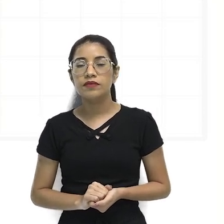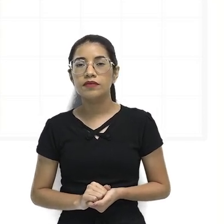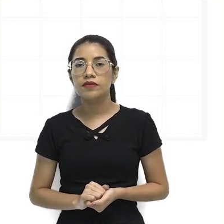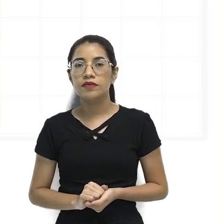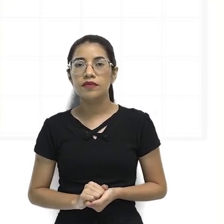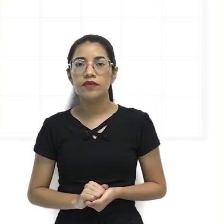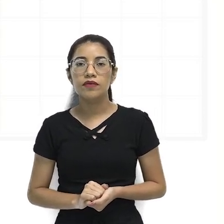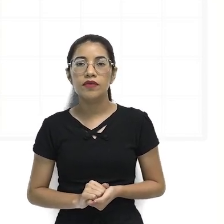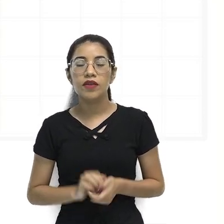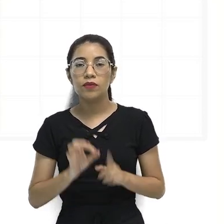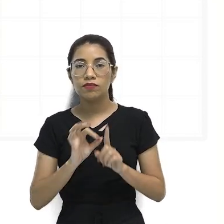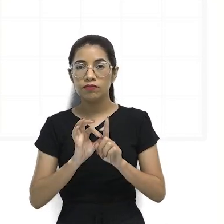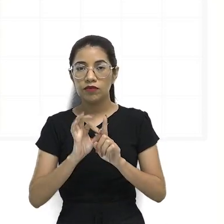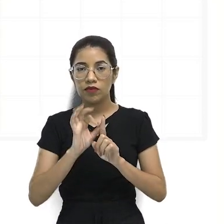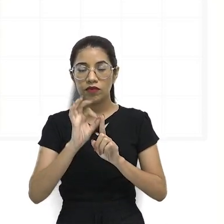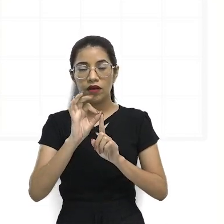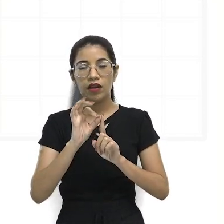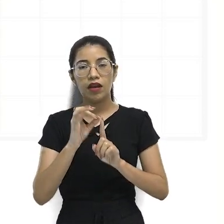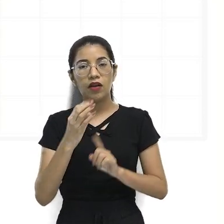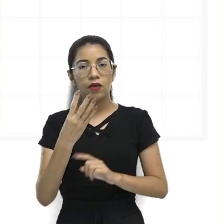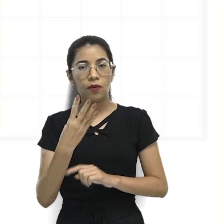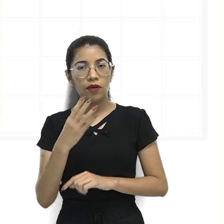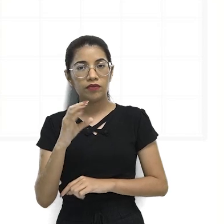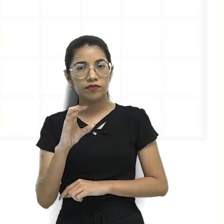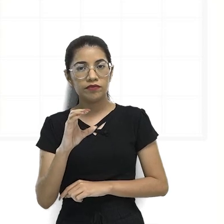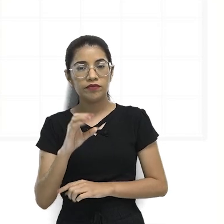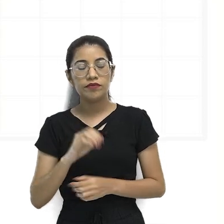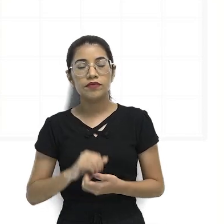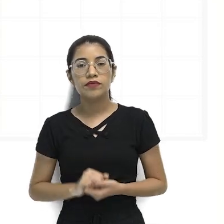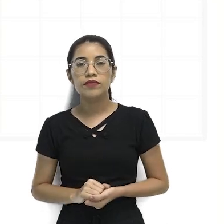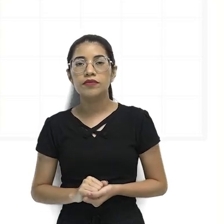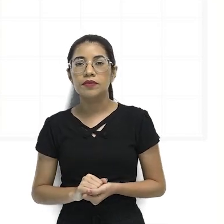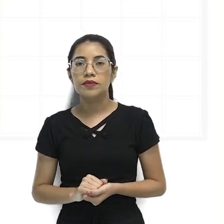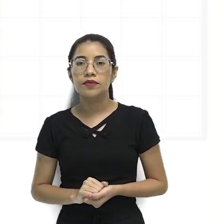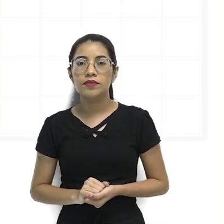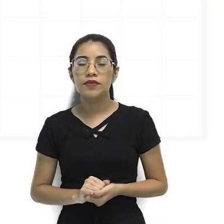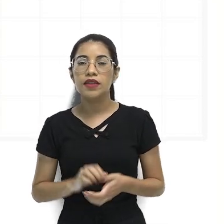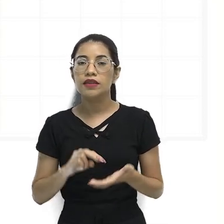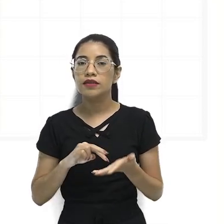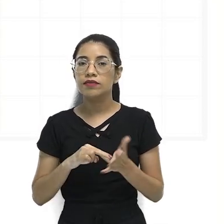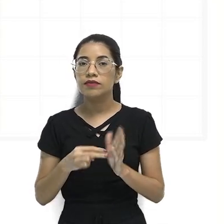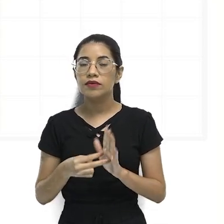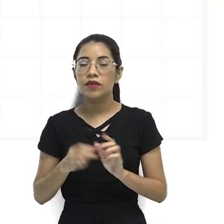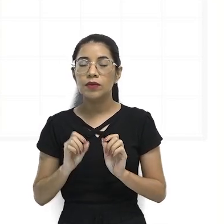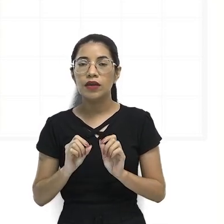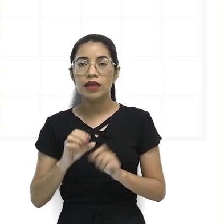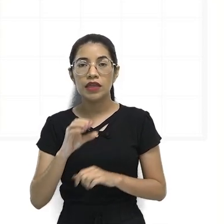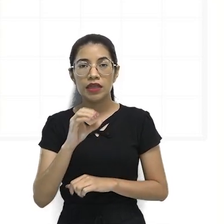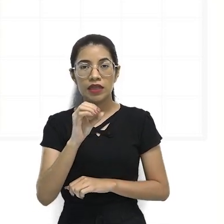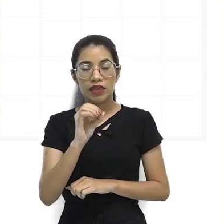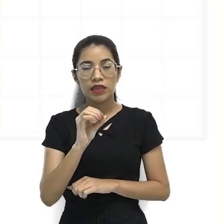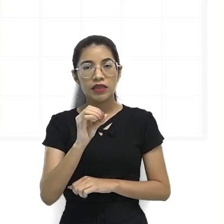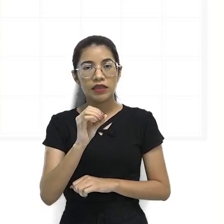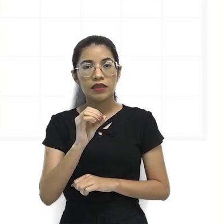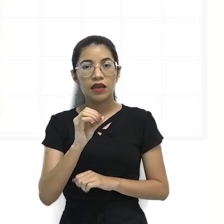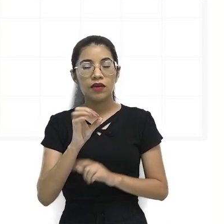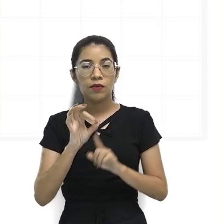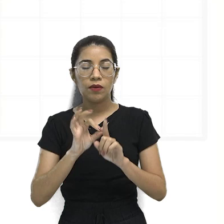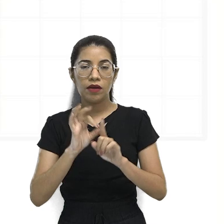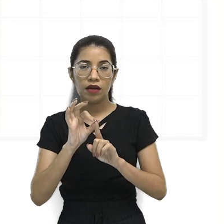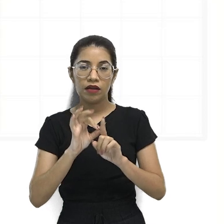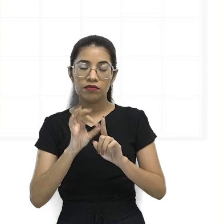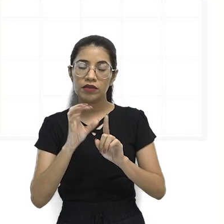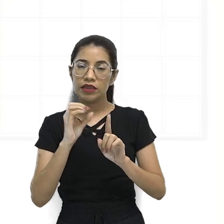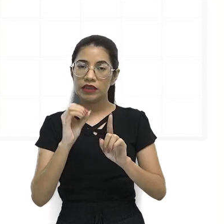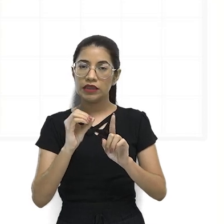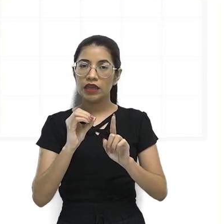Quantos graus aumentou? Aumentou 4 graus, tá? Então significa que em 0 grau a temperatura está, vamos dizer